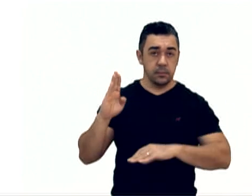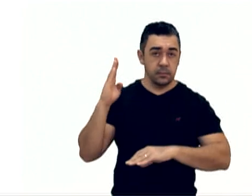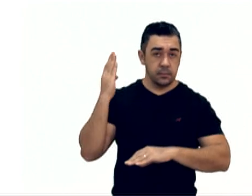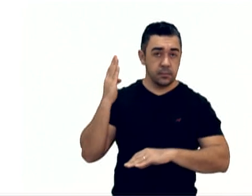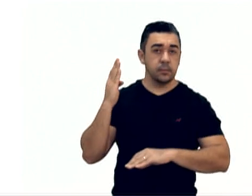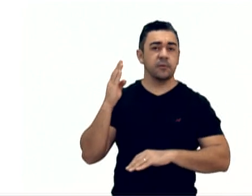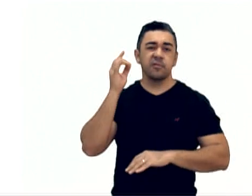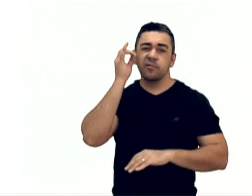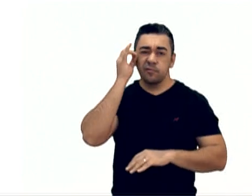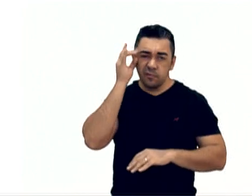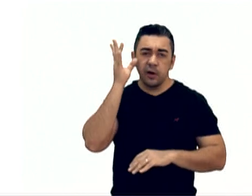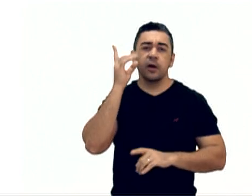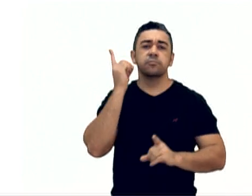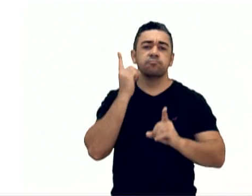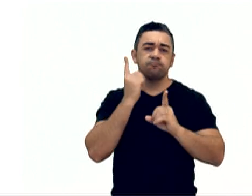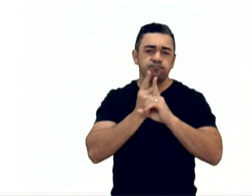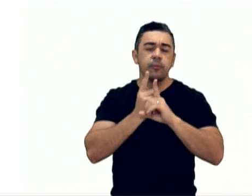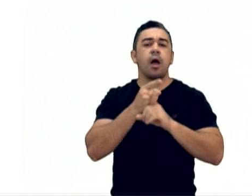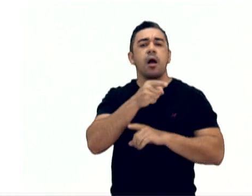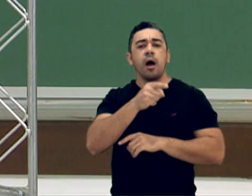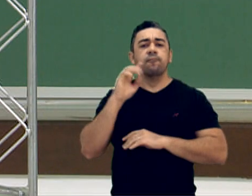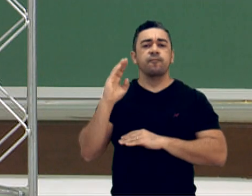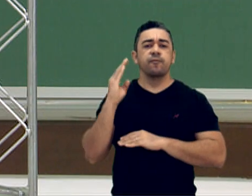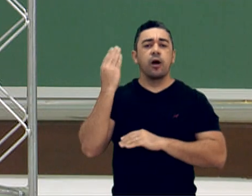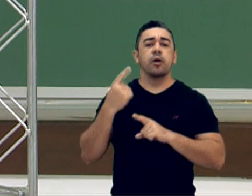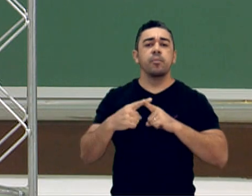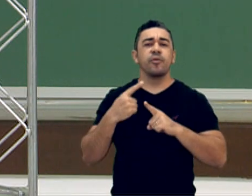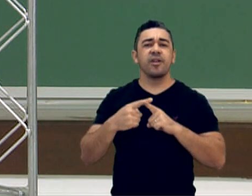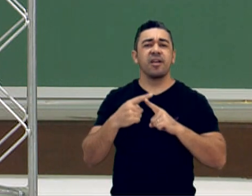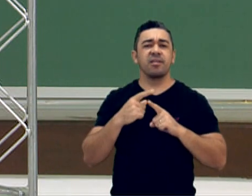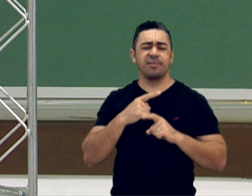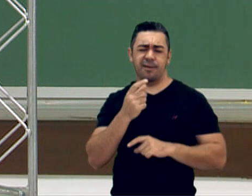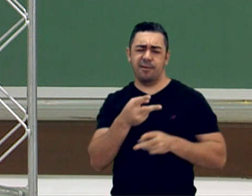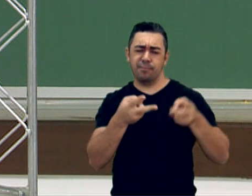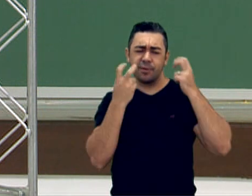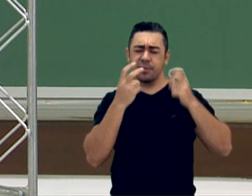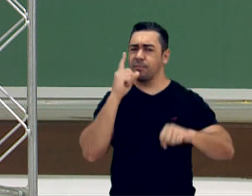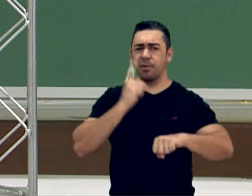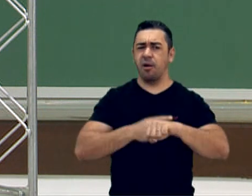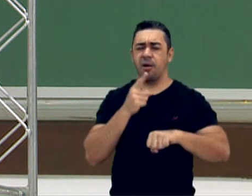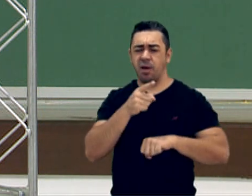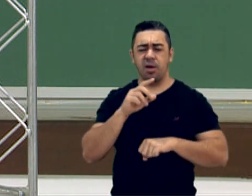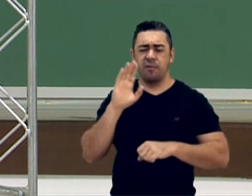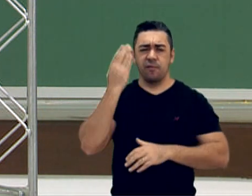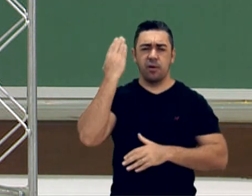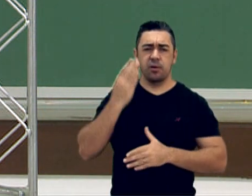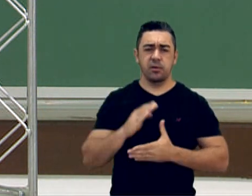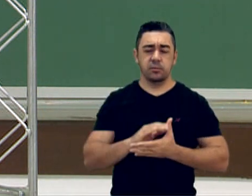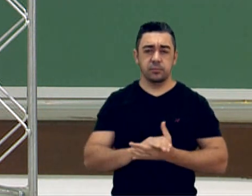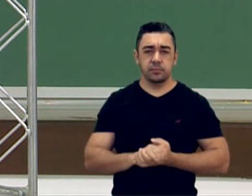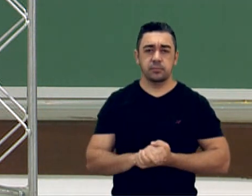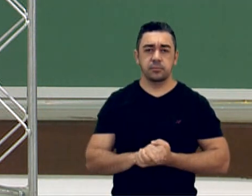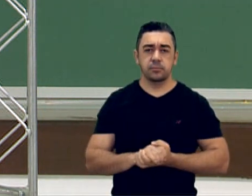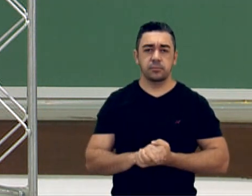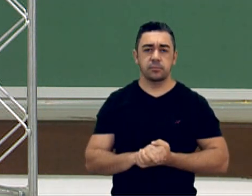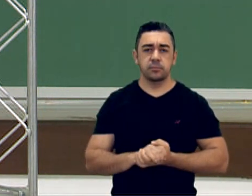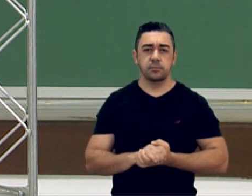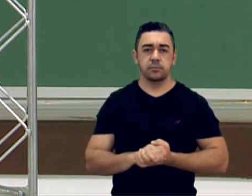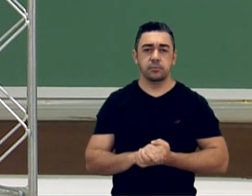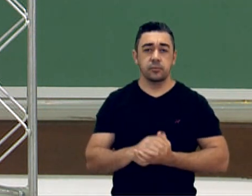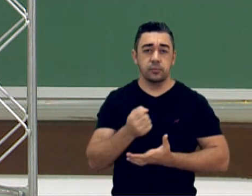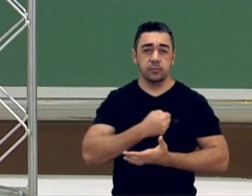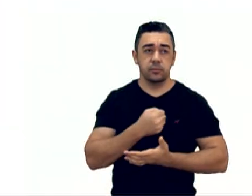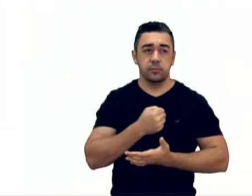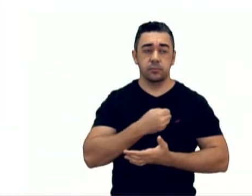são fáceis de reconhecer. Às vezes ela é tão exagerada que a gente consegue perceber que não é verdade. Number